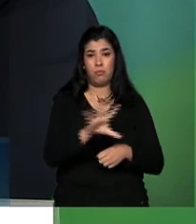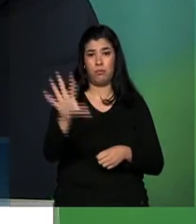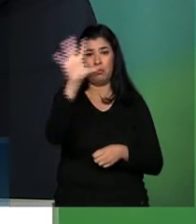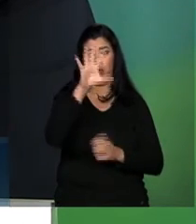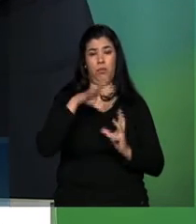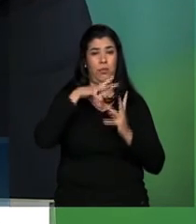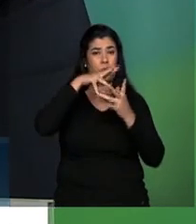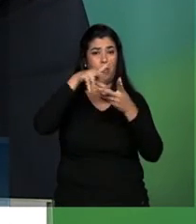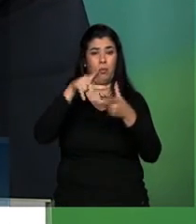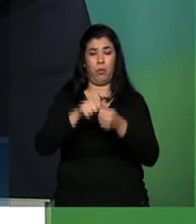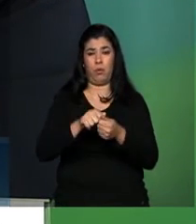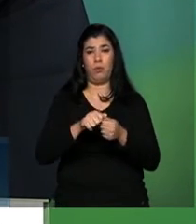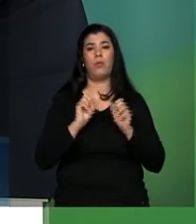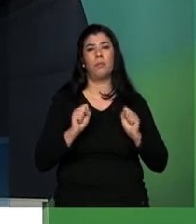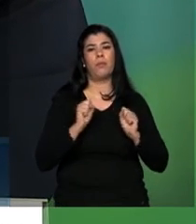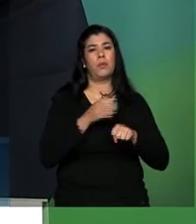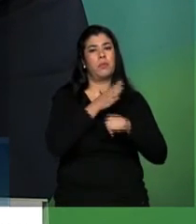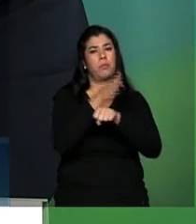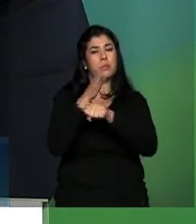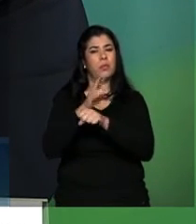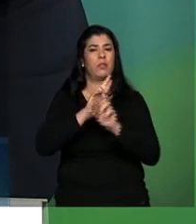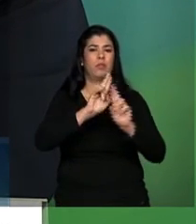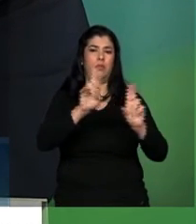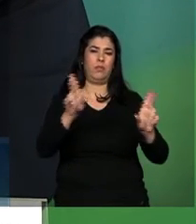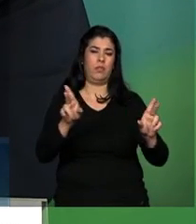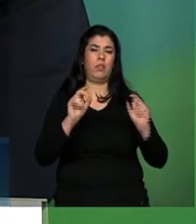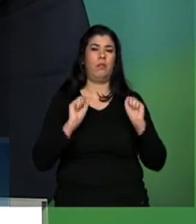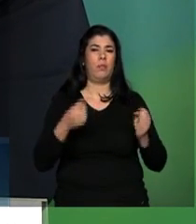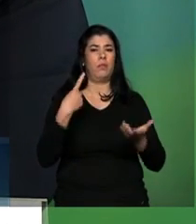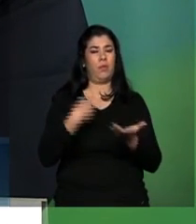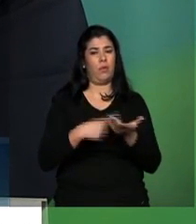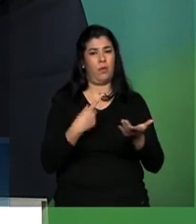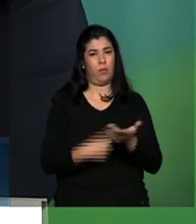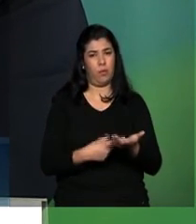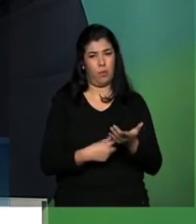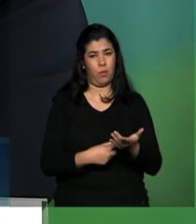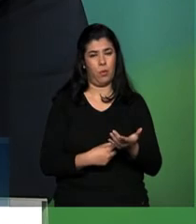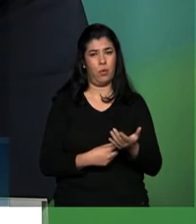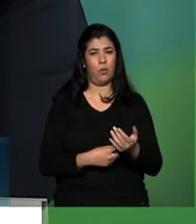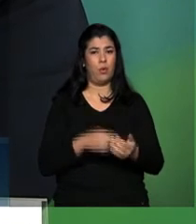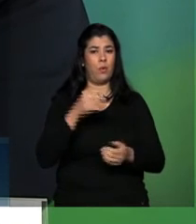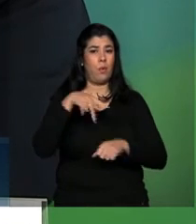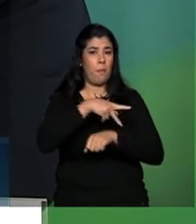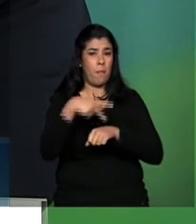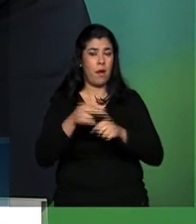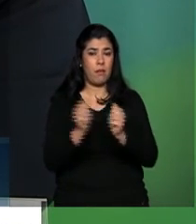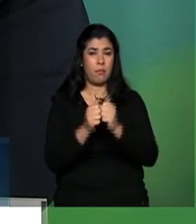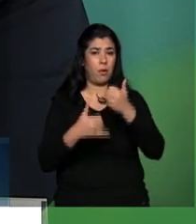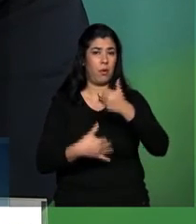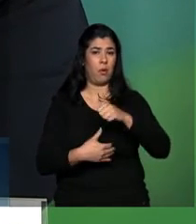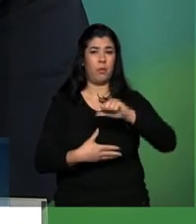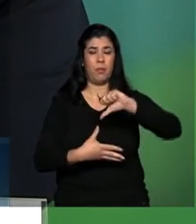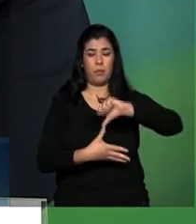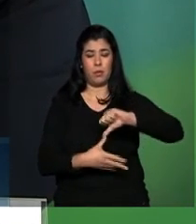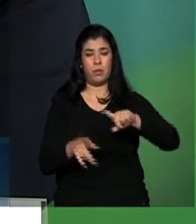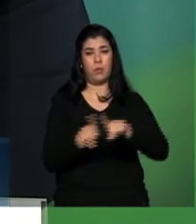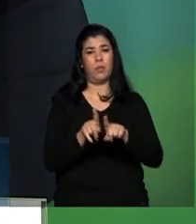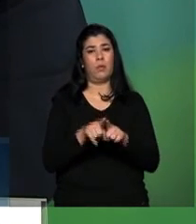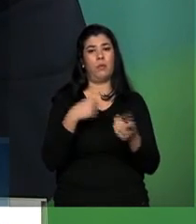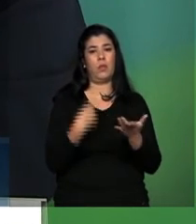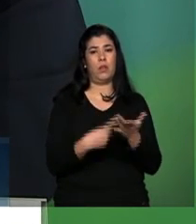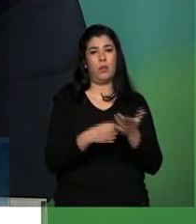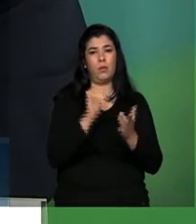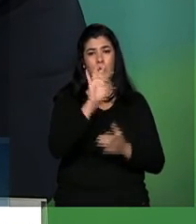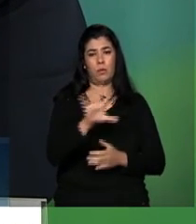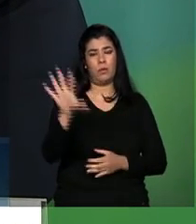todas essas frentes. Nós podemos ampliar acordos bilaterais, podemos fortalecer acordos regionais